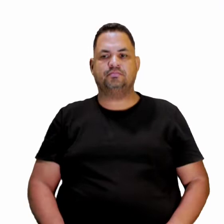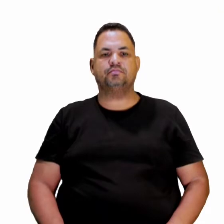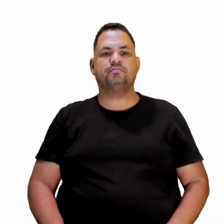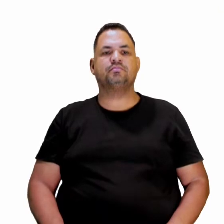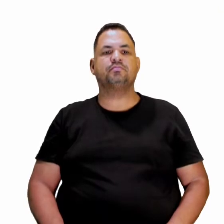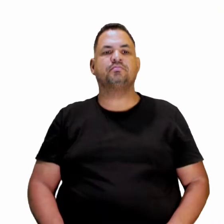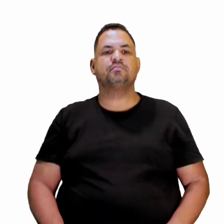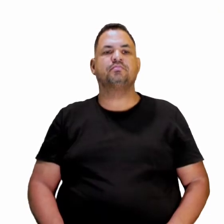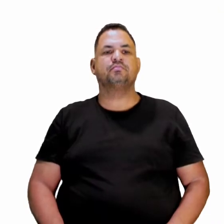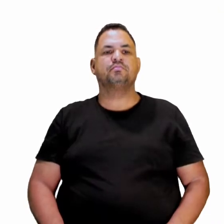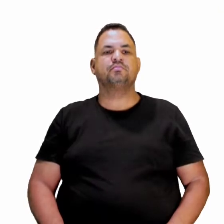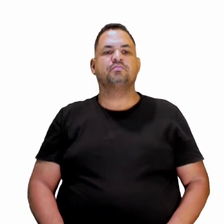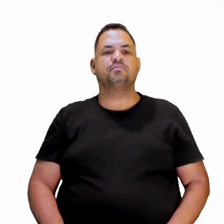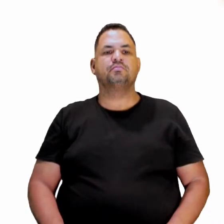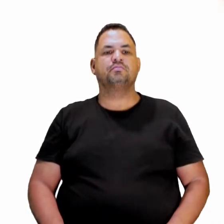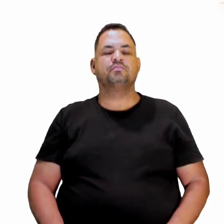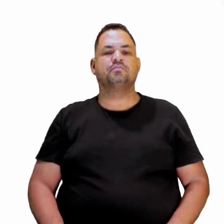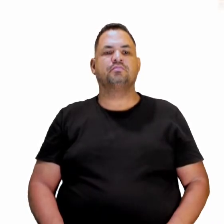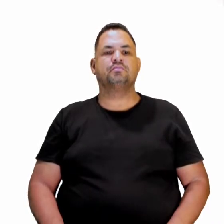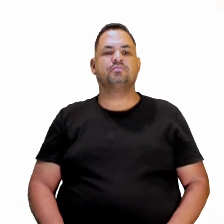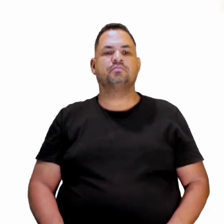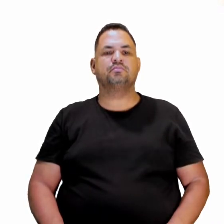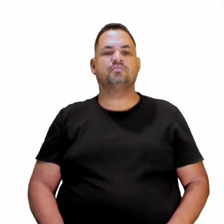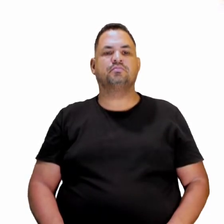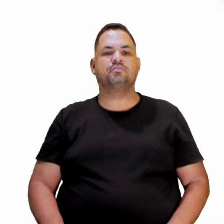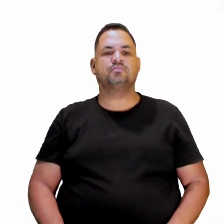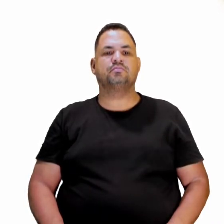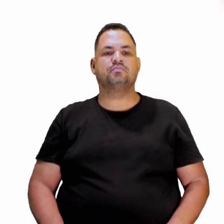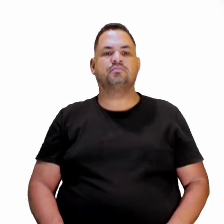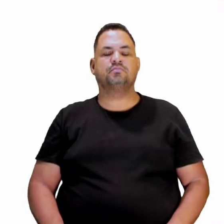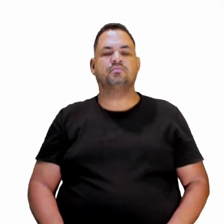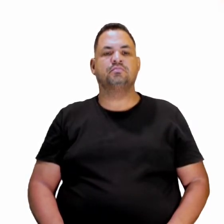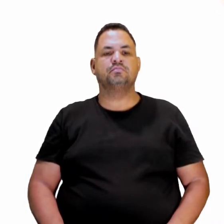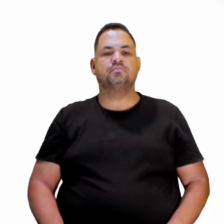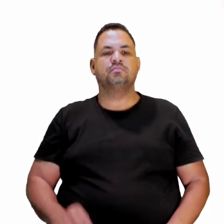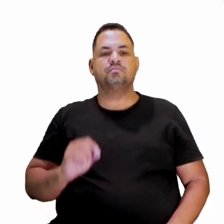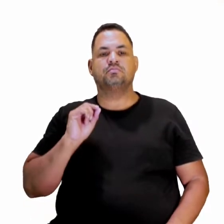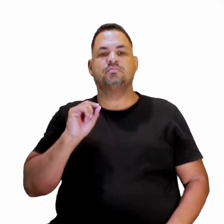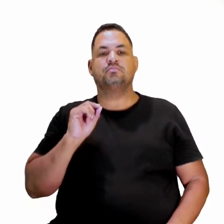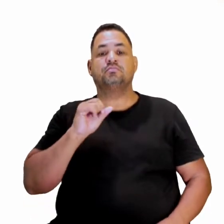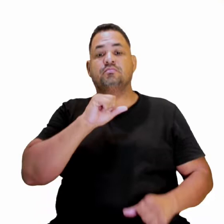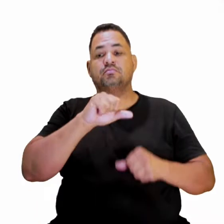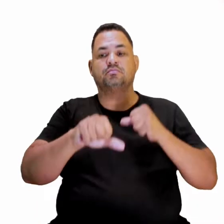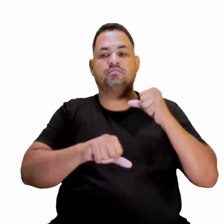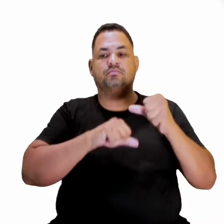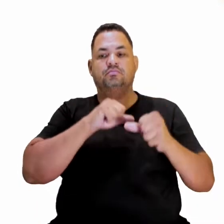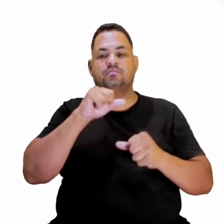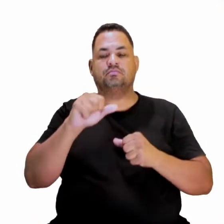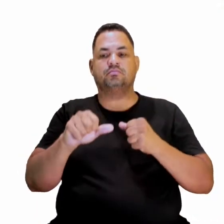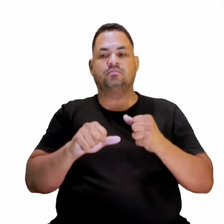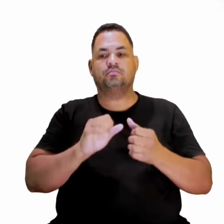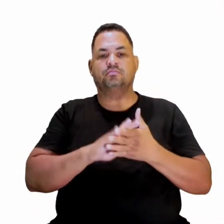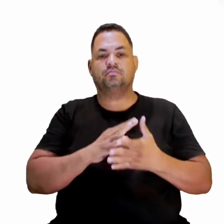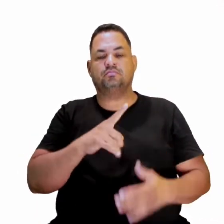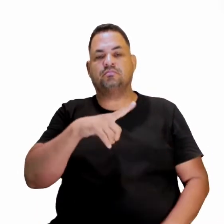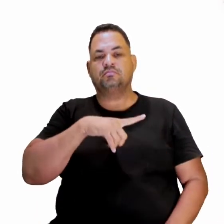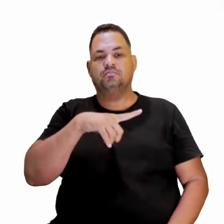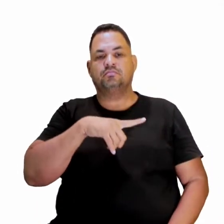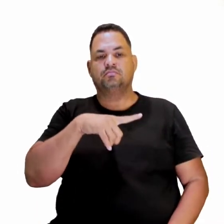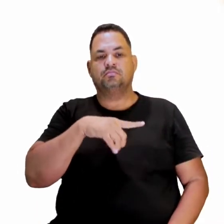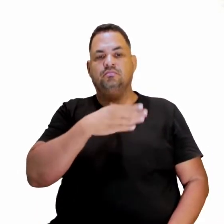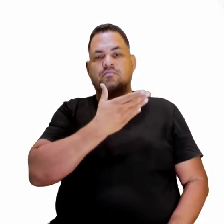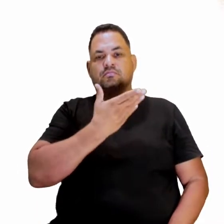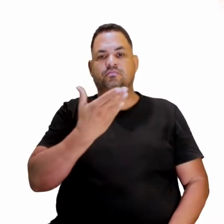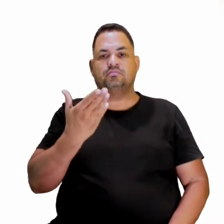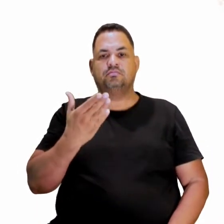to accept. Ele vem assim. O que foi que alterou nele? Foi a presença